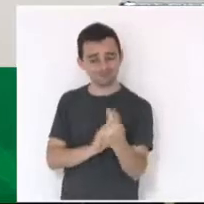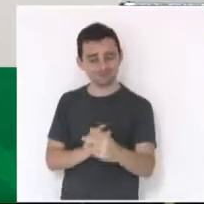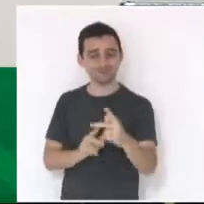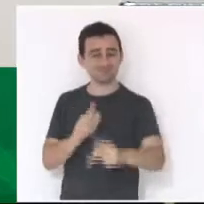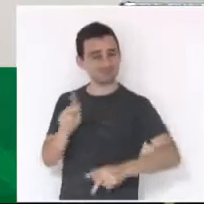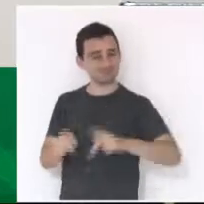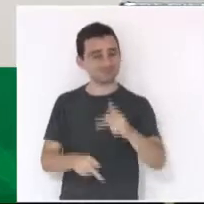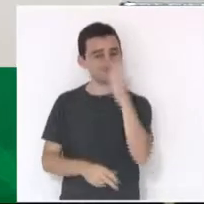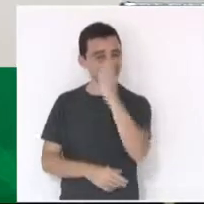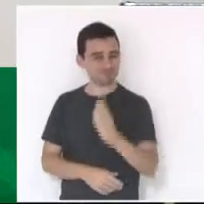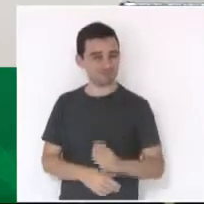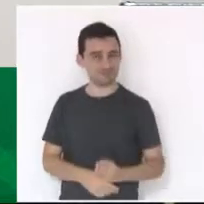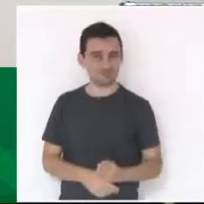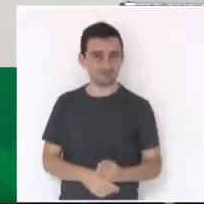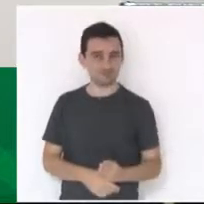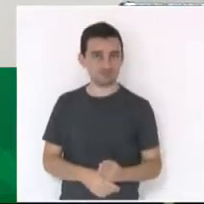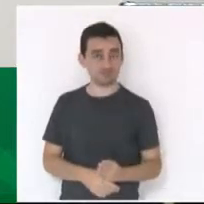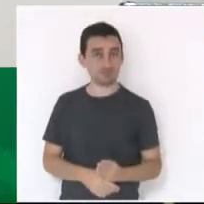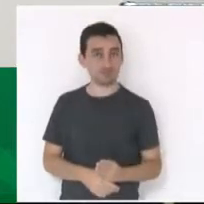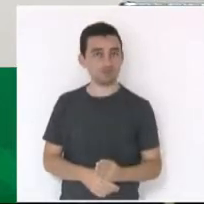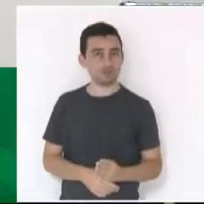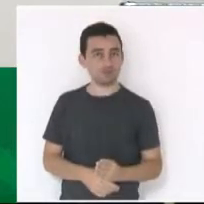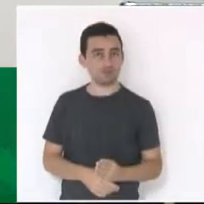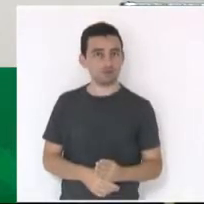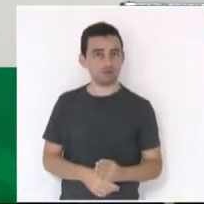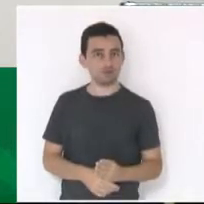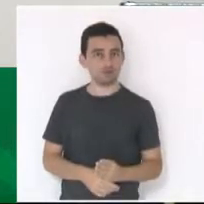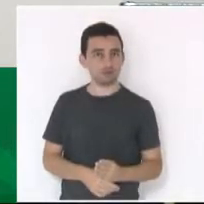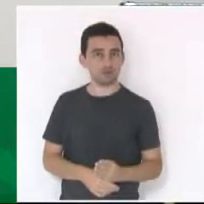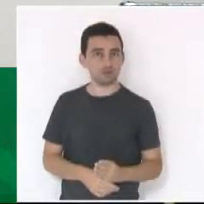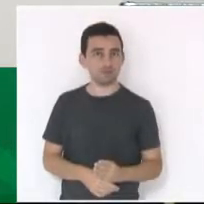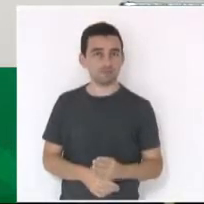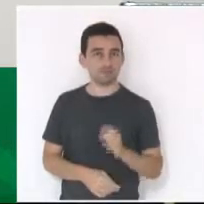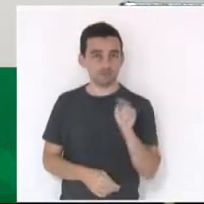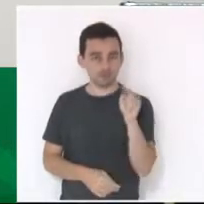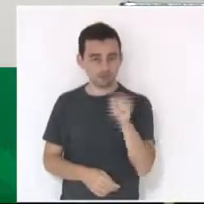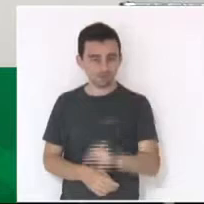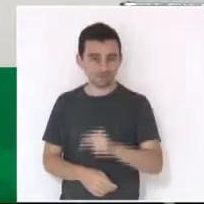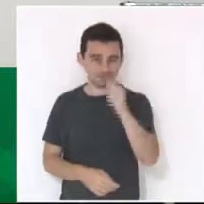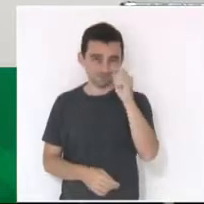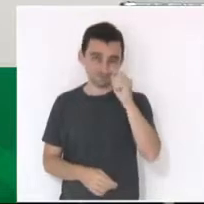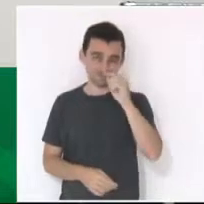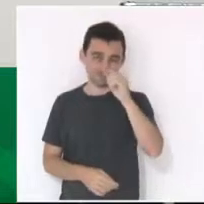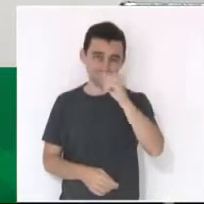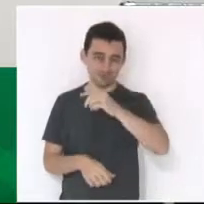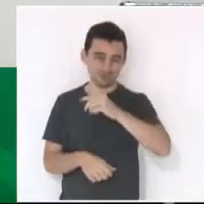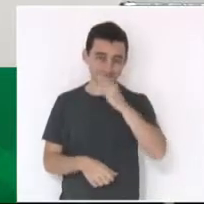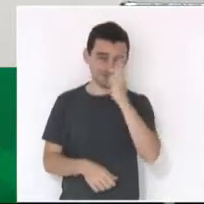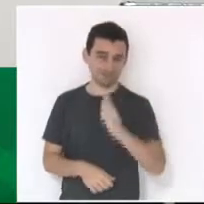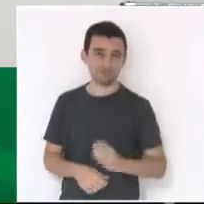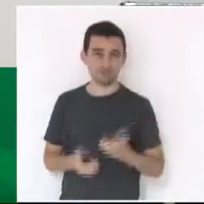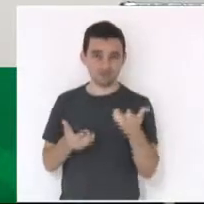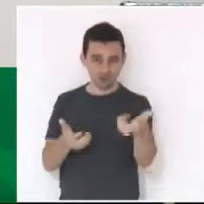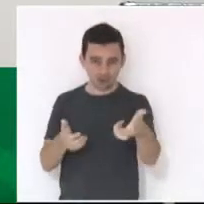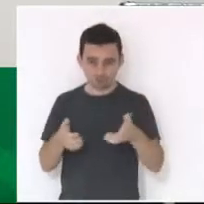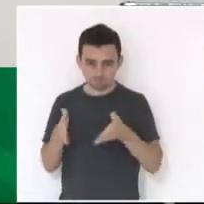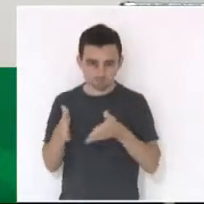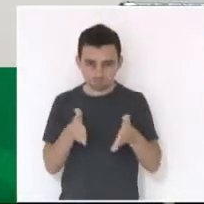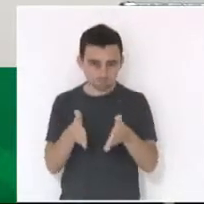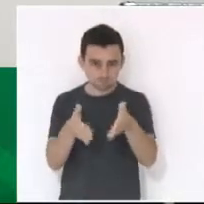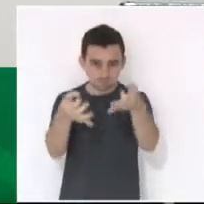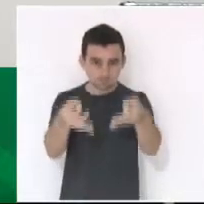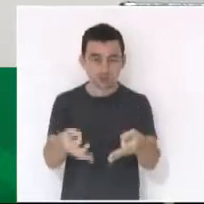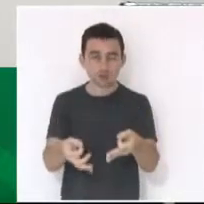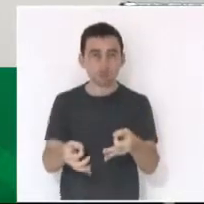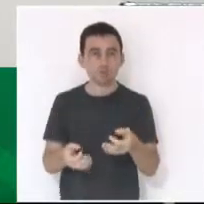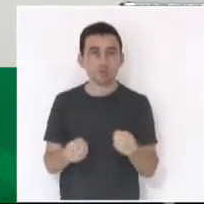para que o Brasil encontra o caminho da sua destinação histórica não a outra estrada a não ser o que